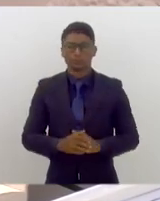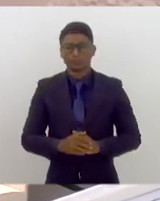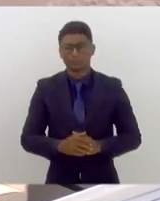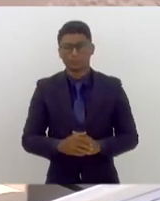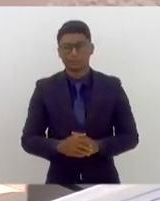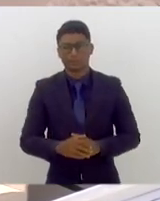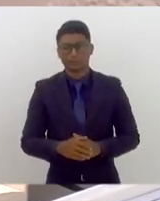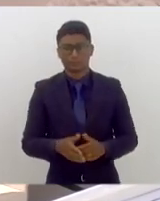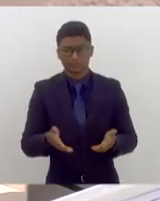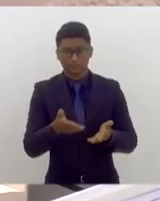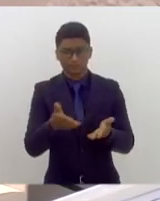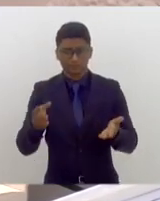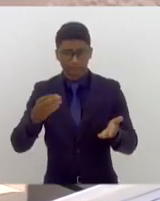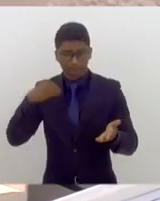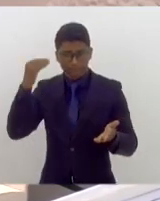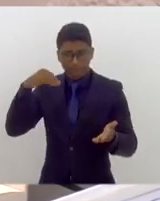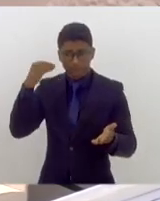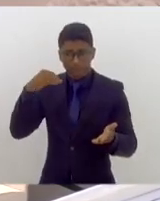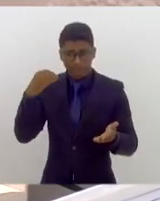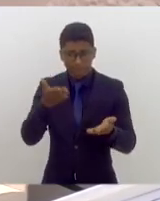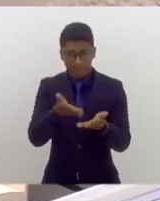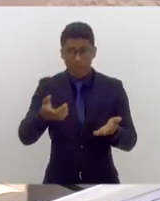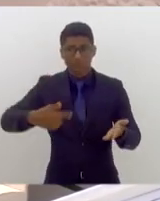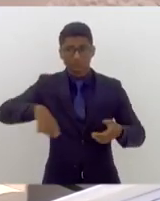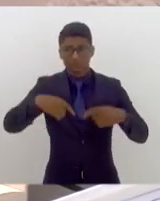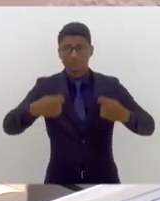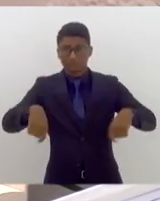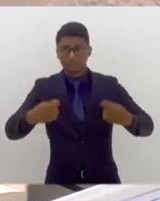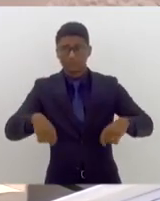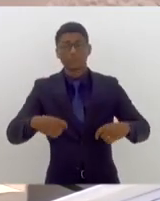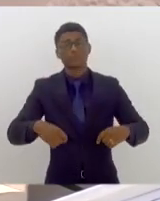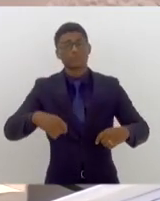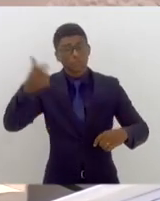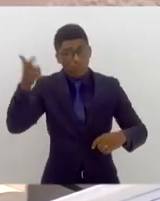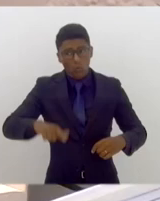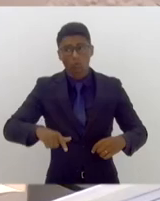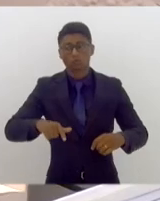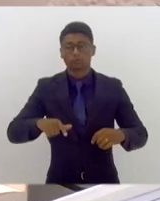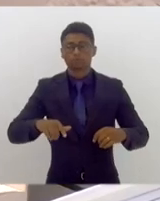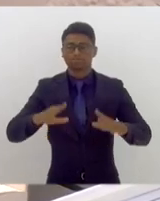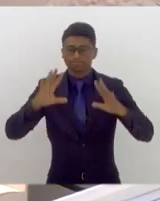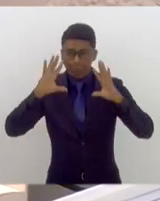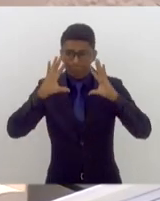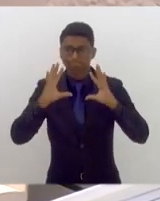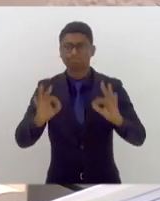são essas experiências que nós temos que recuperar e é claro,